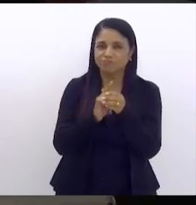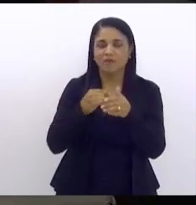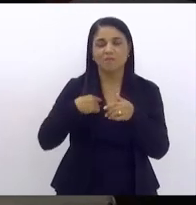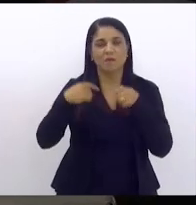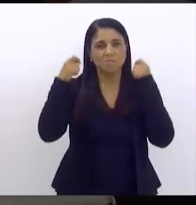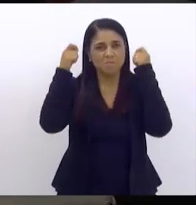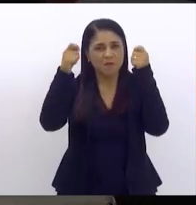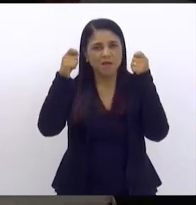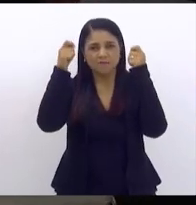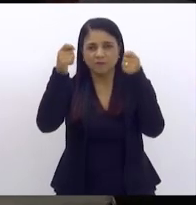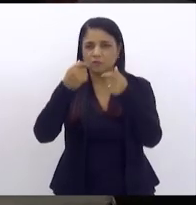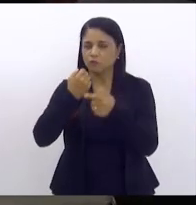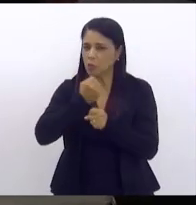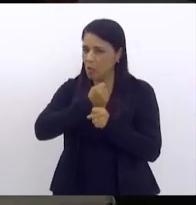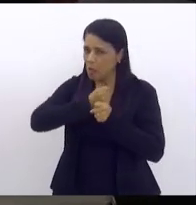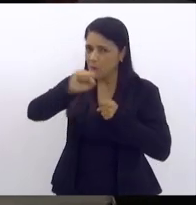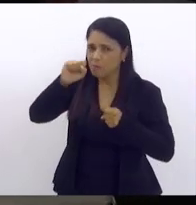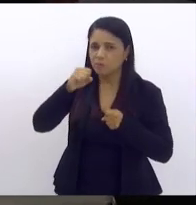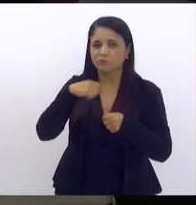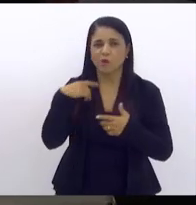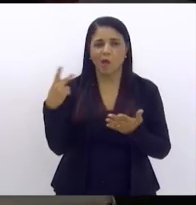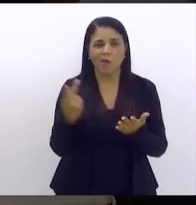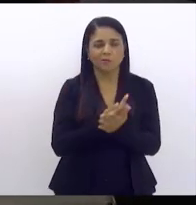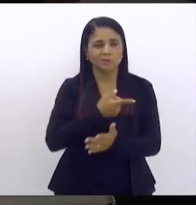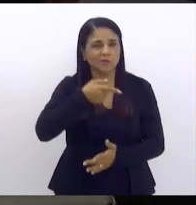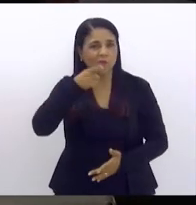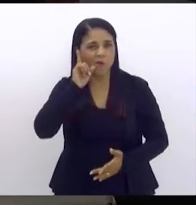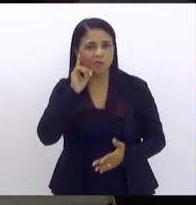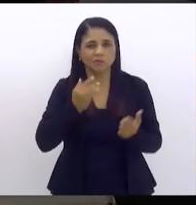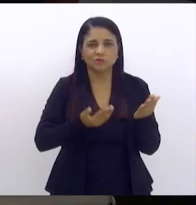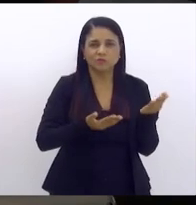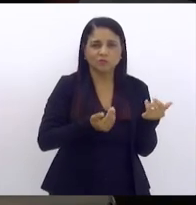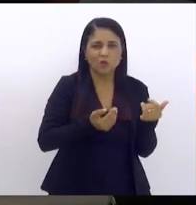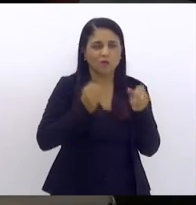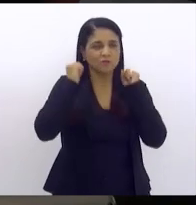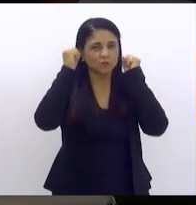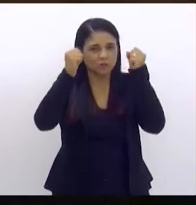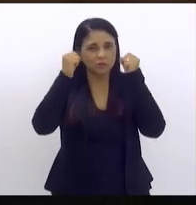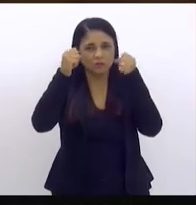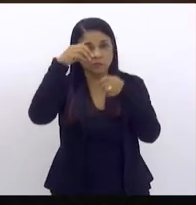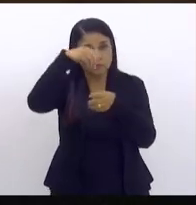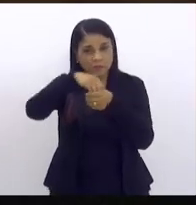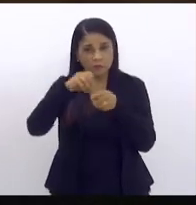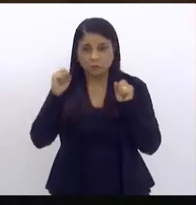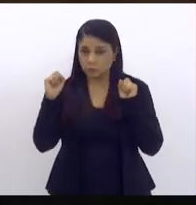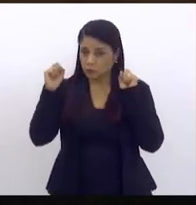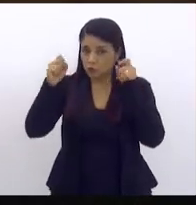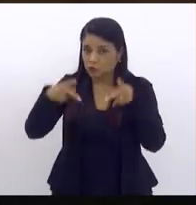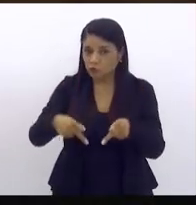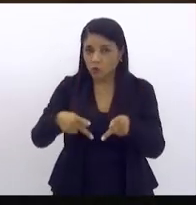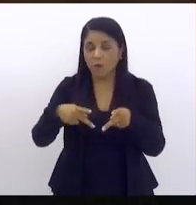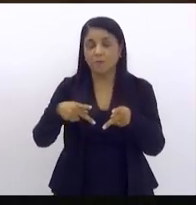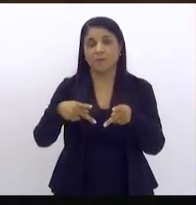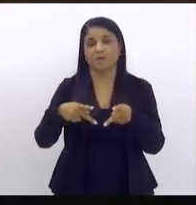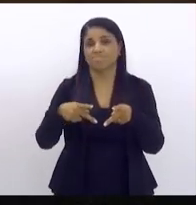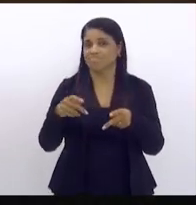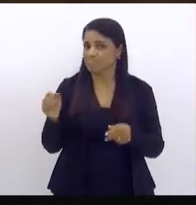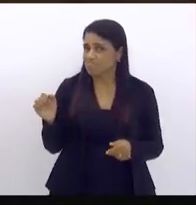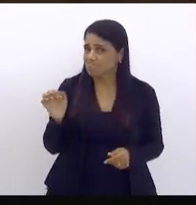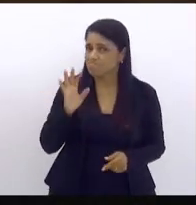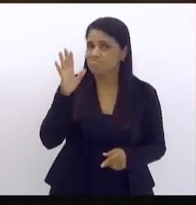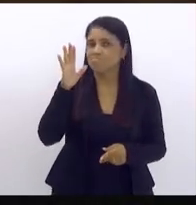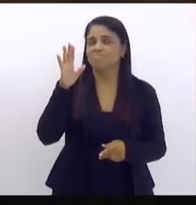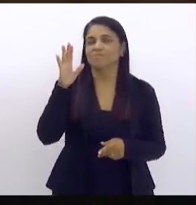que aconteceu ontem com aquele jovem torcedor num shopping de luxo da Zona Oeste